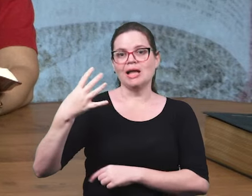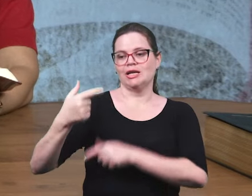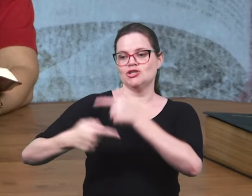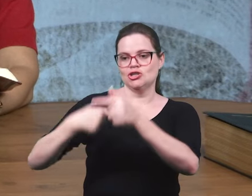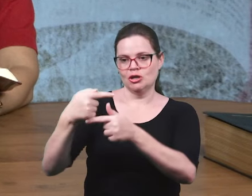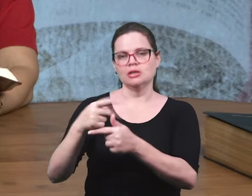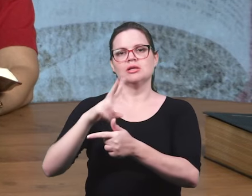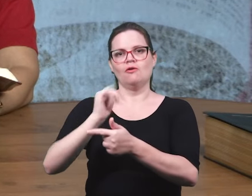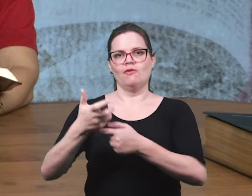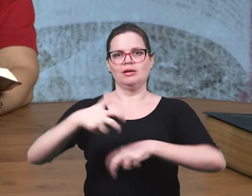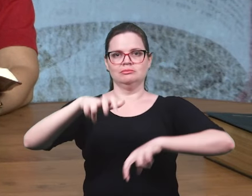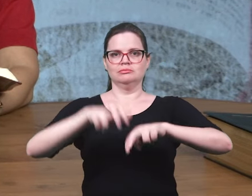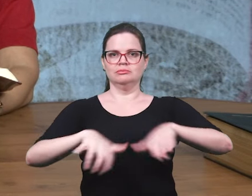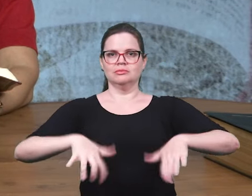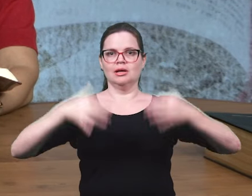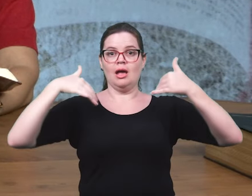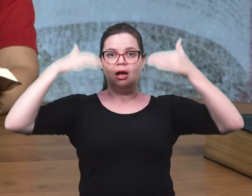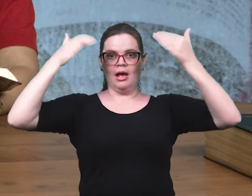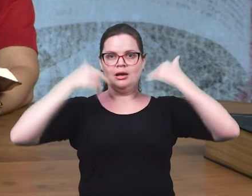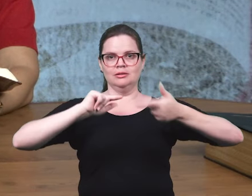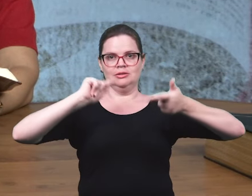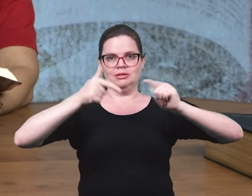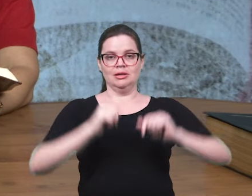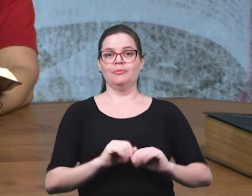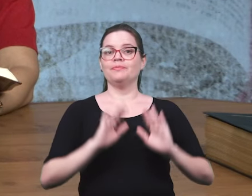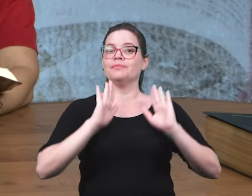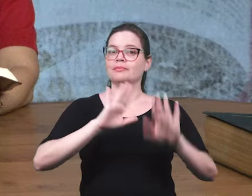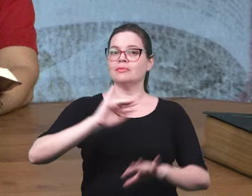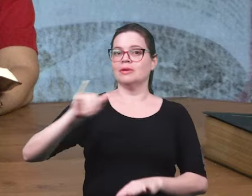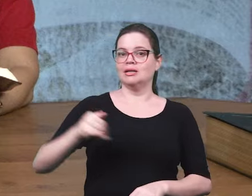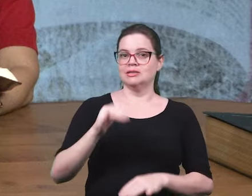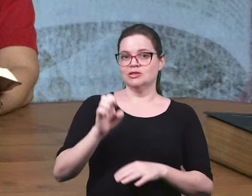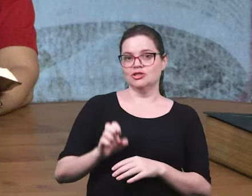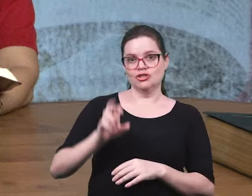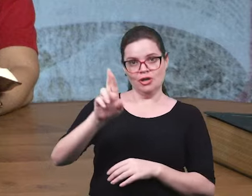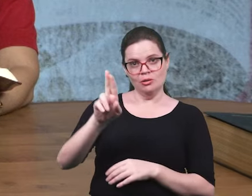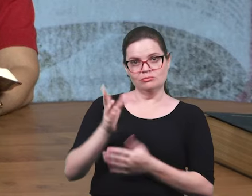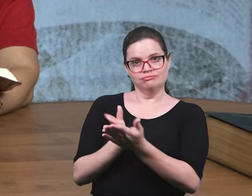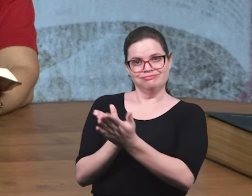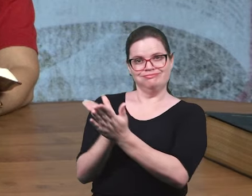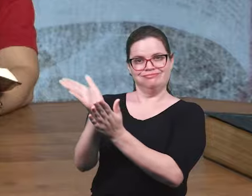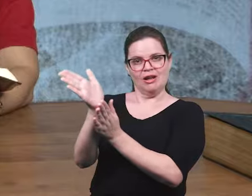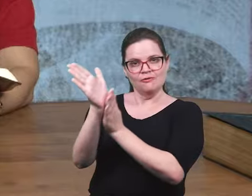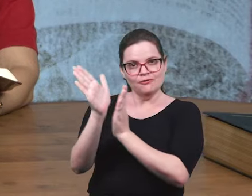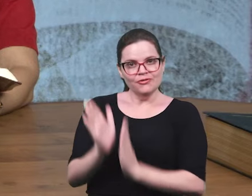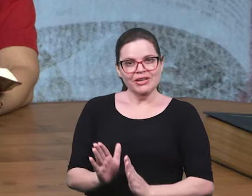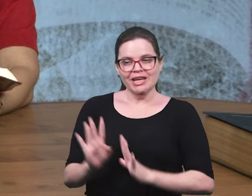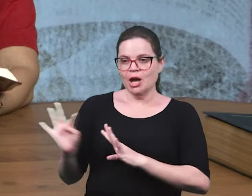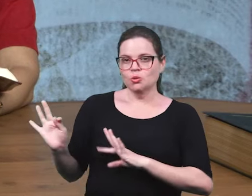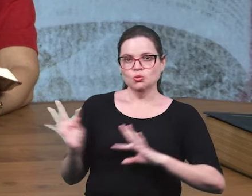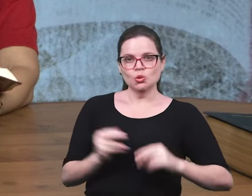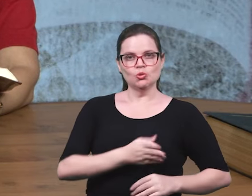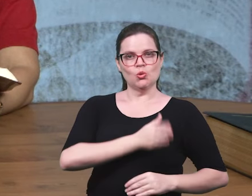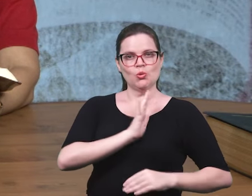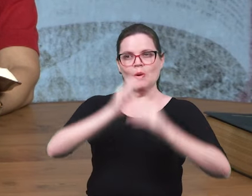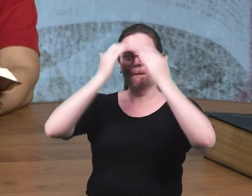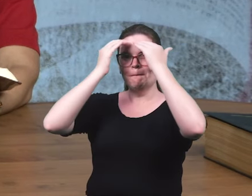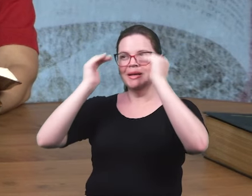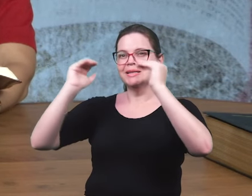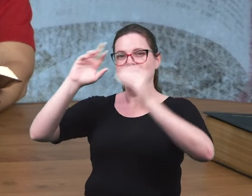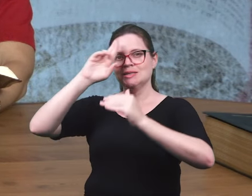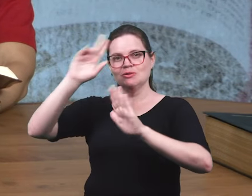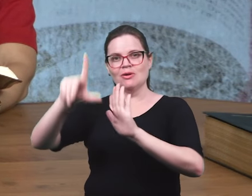Israel. Mas Jeú não teve cuidado de andar com todo o seu coração na lei